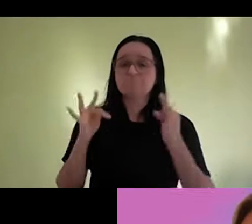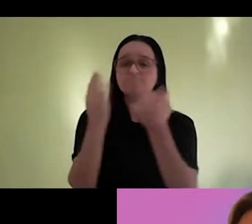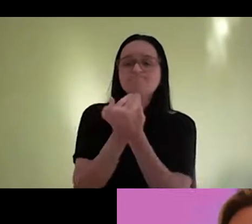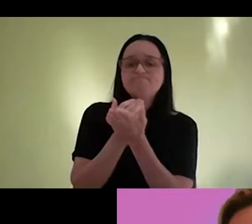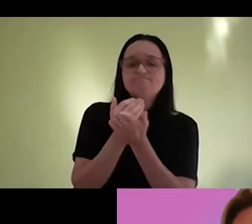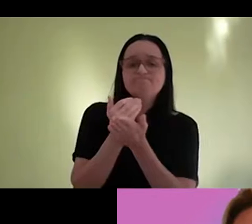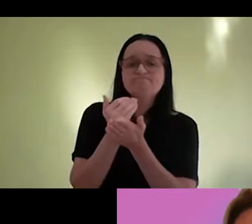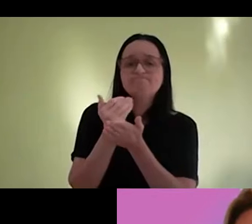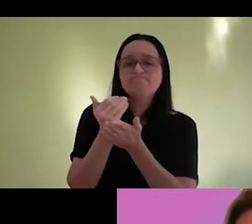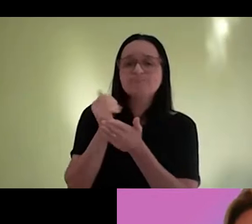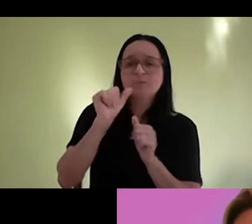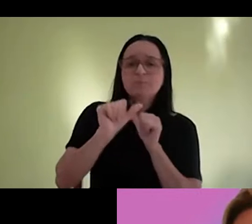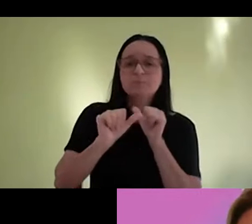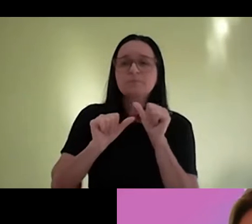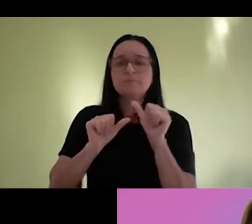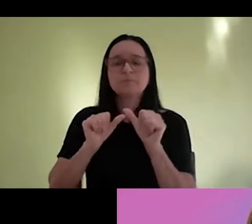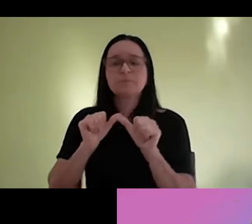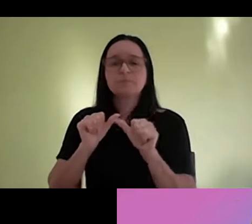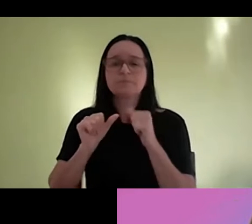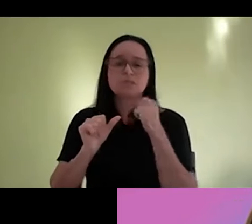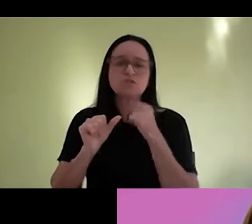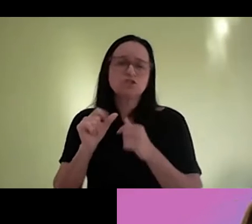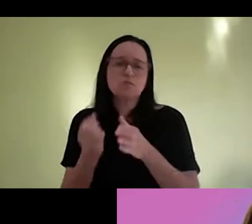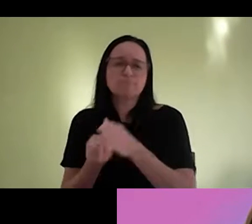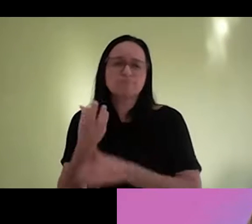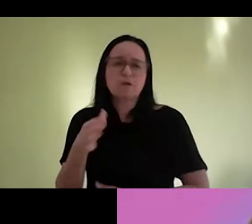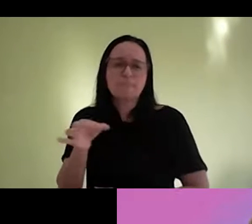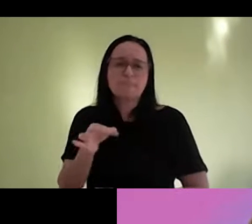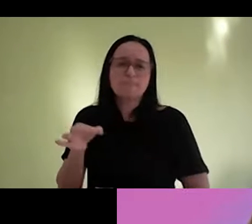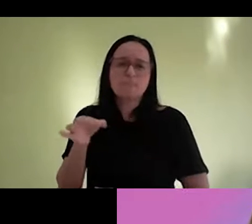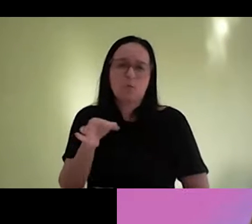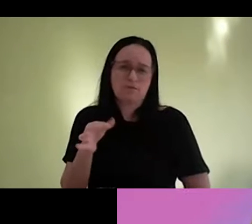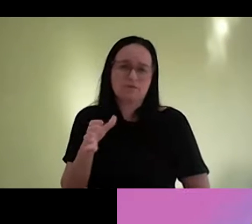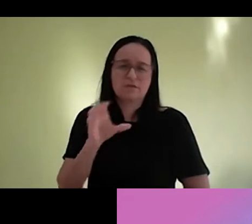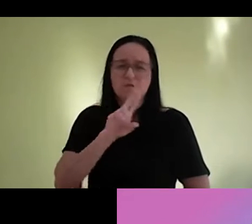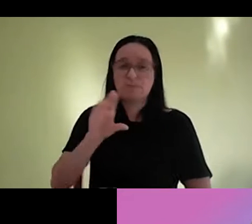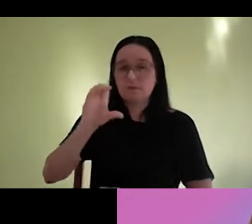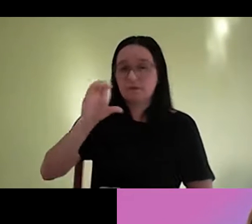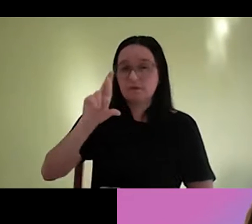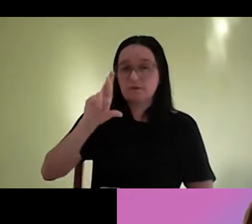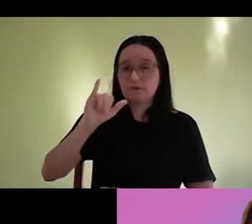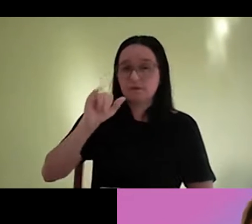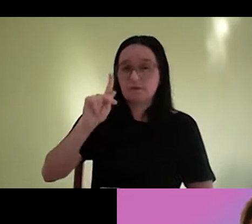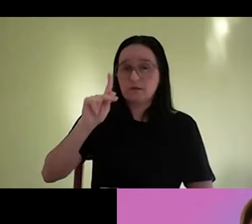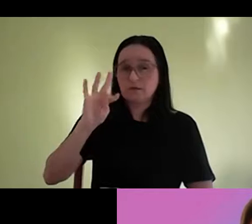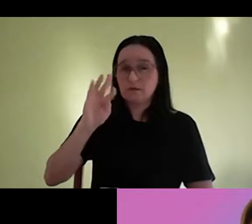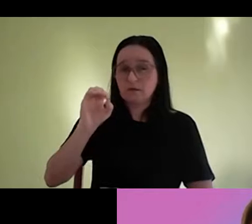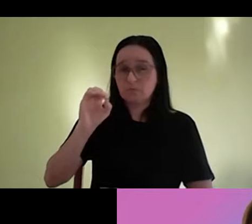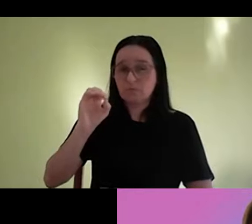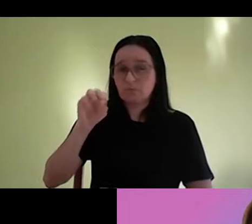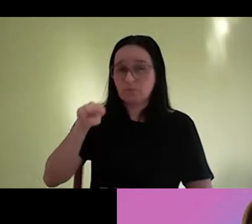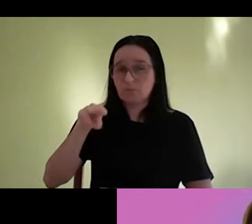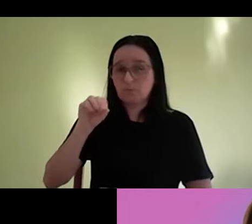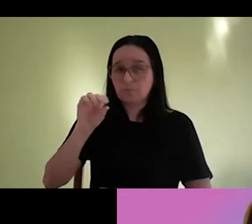financeira de uma moeda, de uma criptomoeda. A gente nem fala moeda digital, tá? Mas a moeda digital fica mais fácil para o público